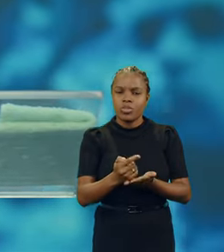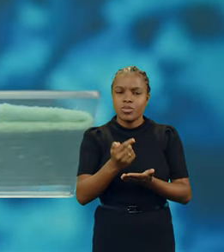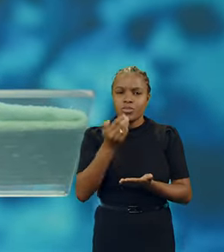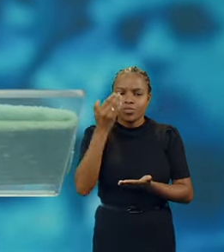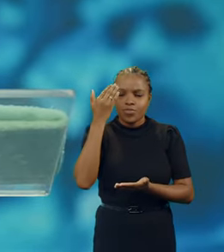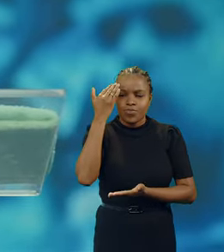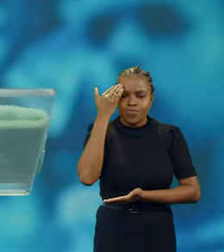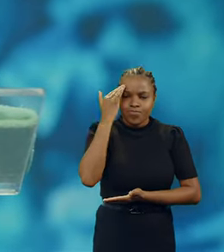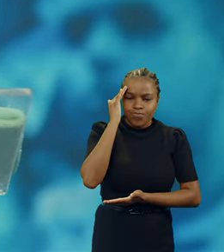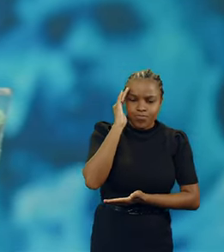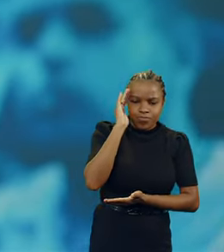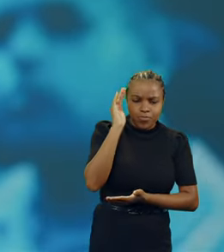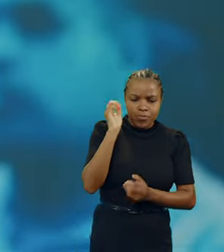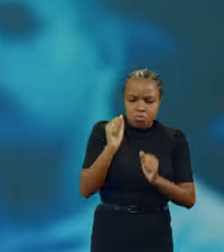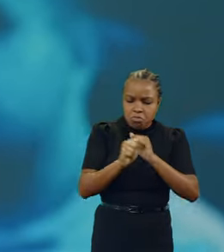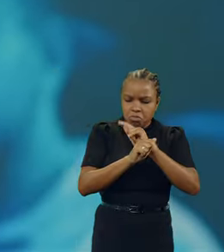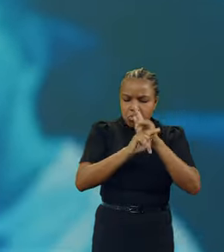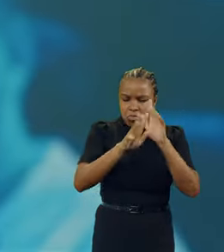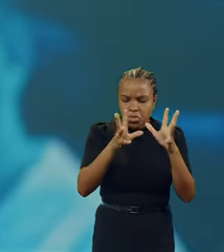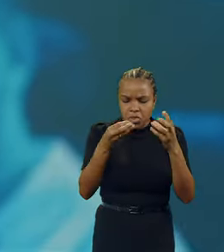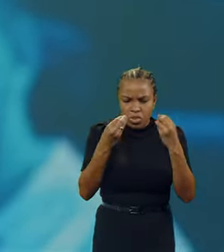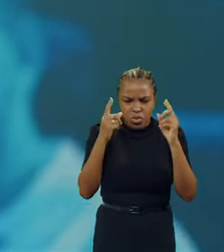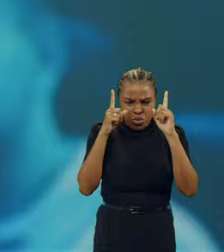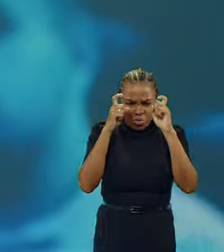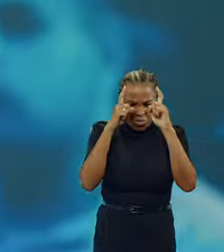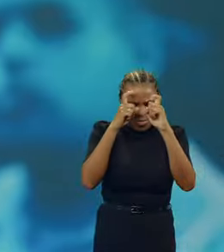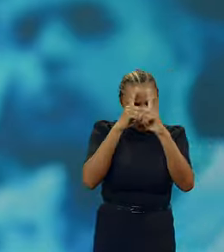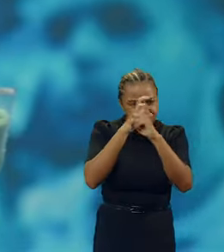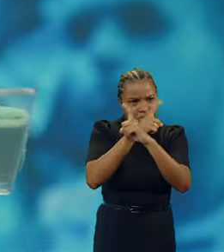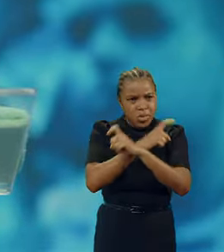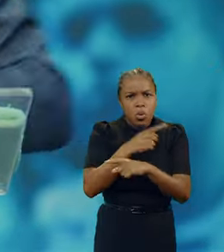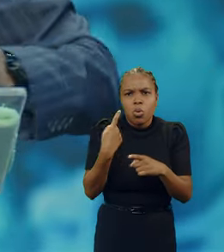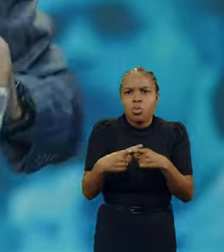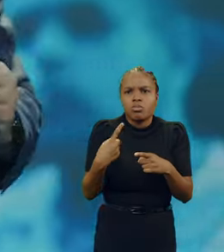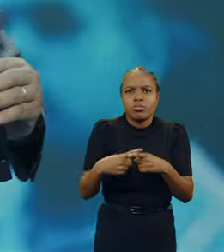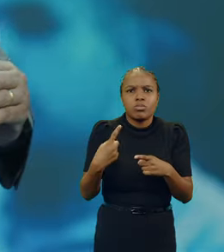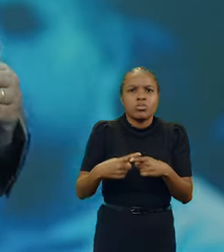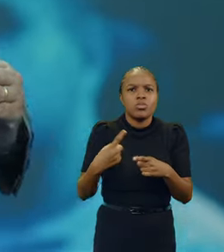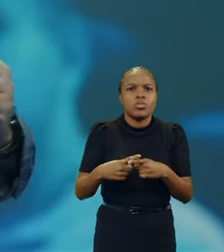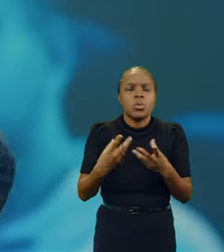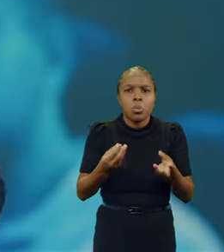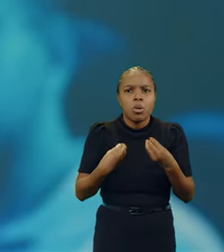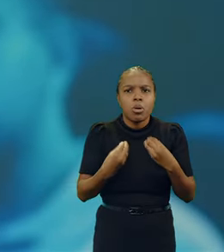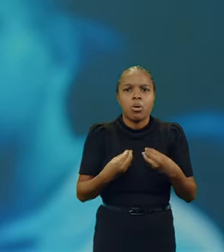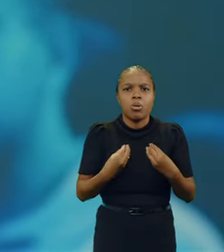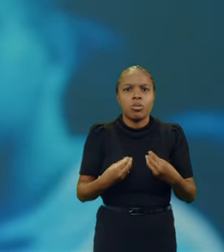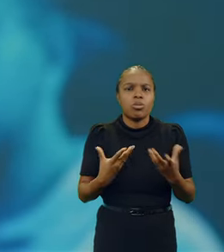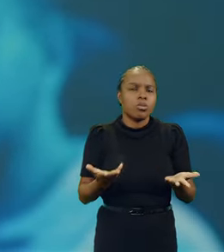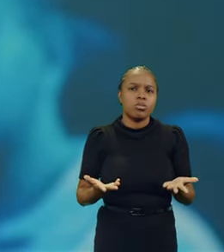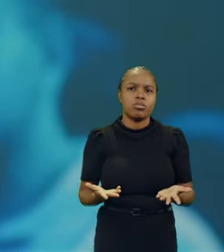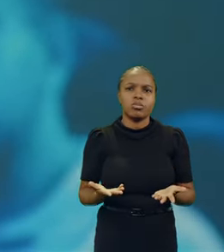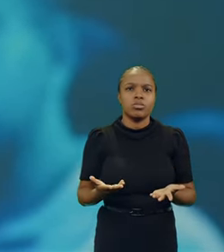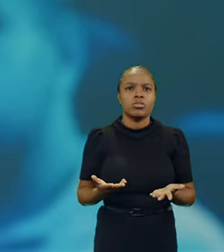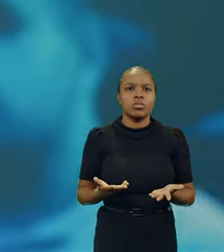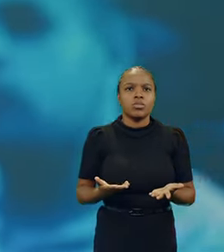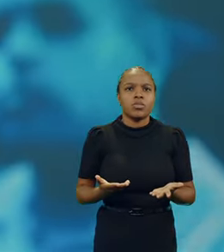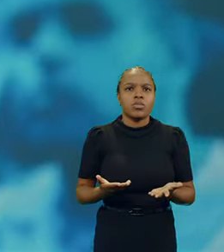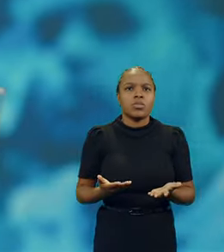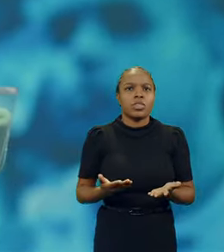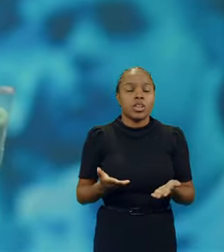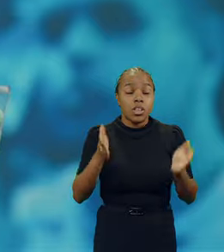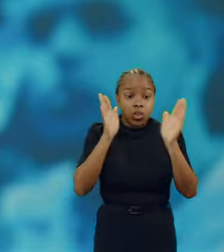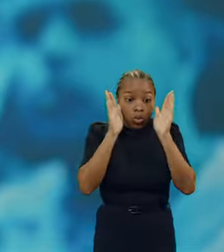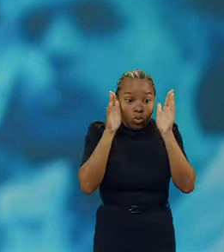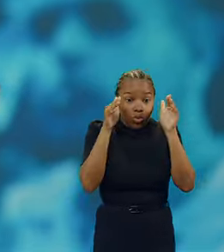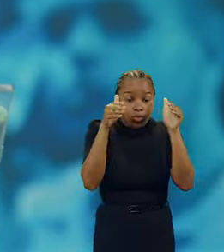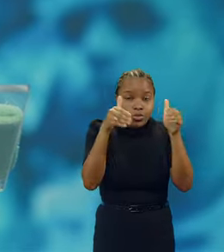entender o porquê de tudo aquilo, porquê que teria de ser daquela maneira. Até que eu